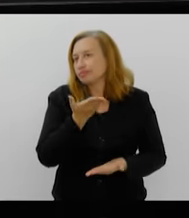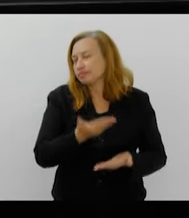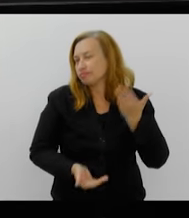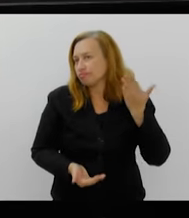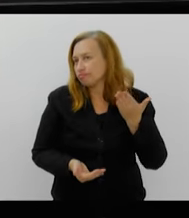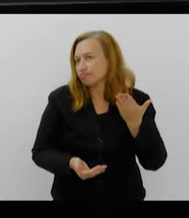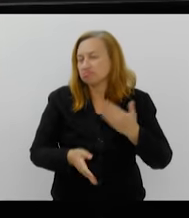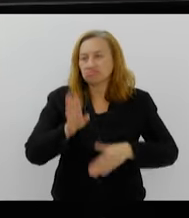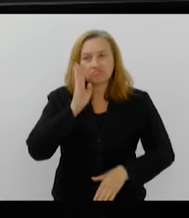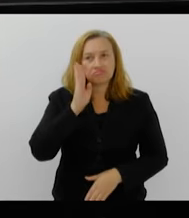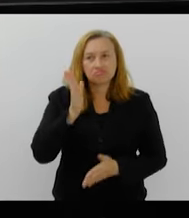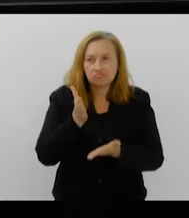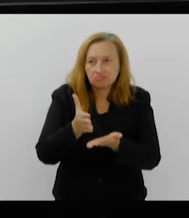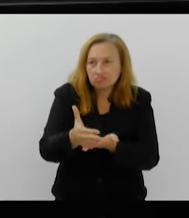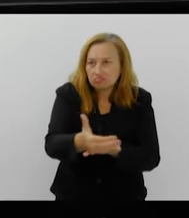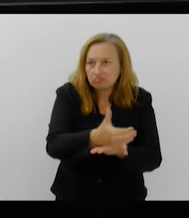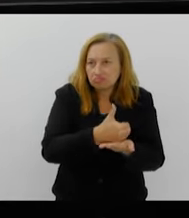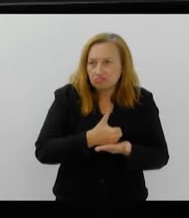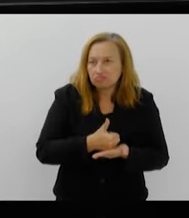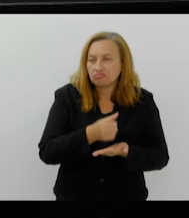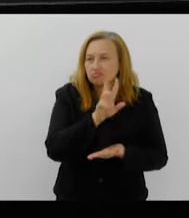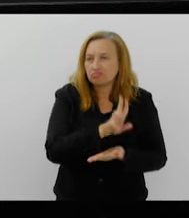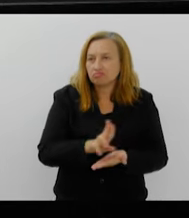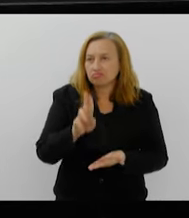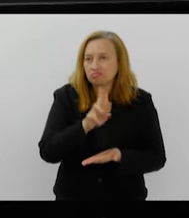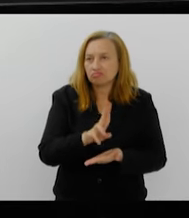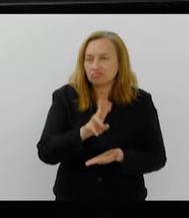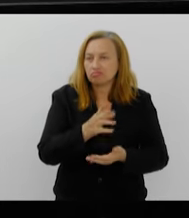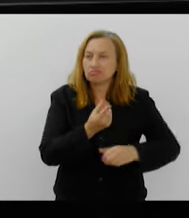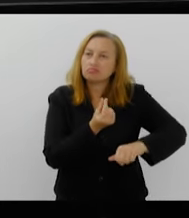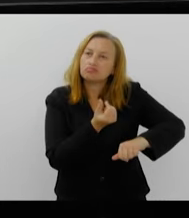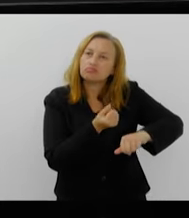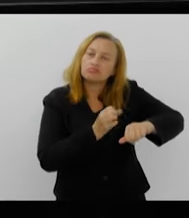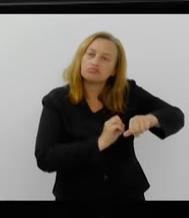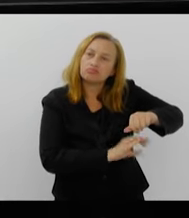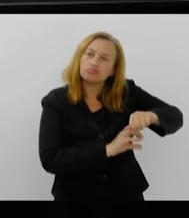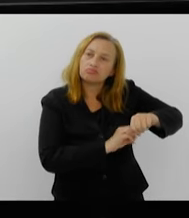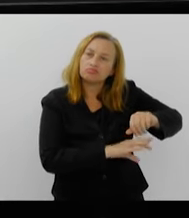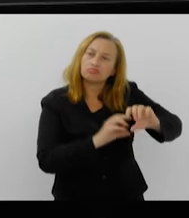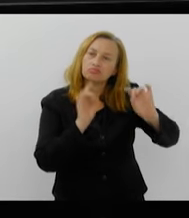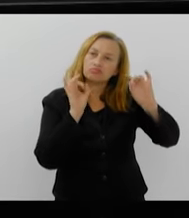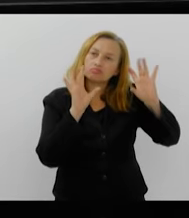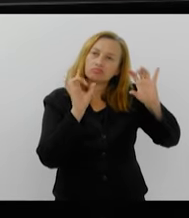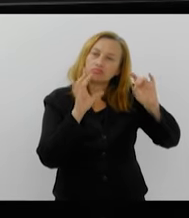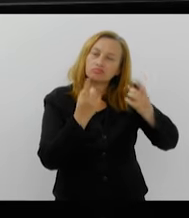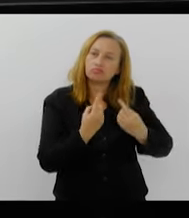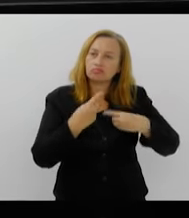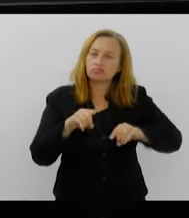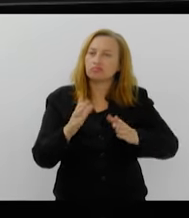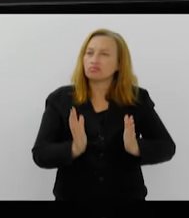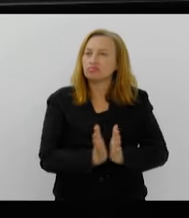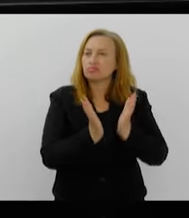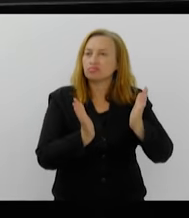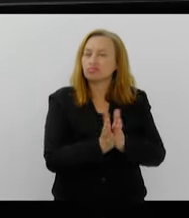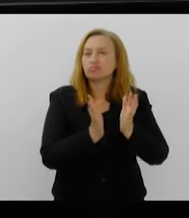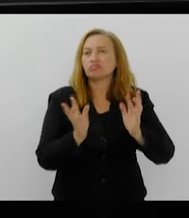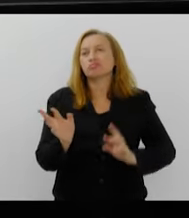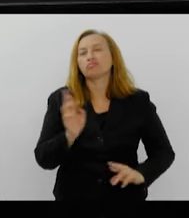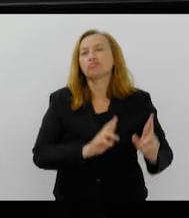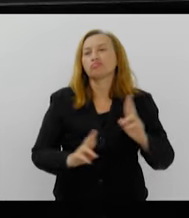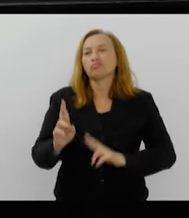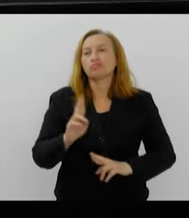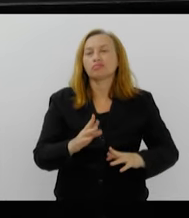dado fundamental, que foi a utilização do Fundo Especial de Combate à Pobreza na questão da